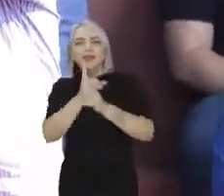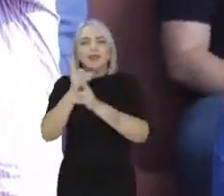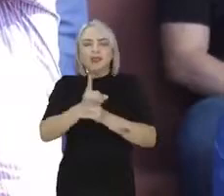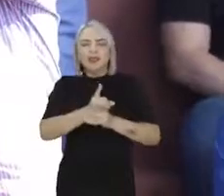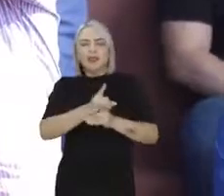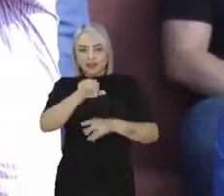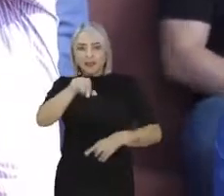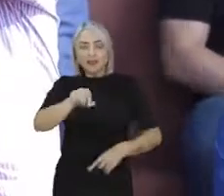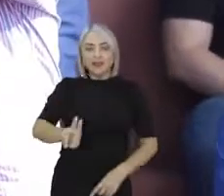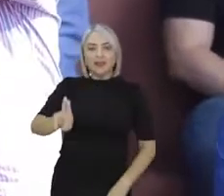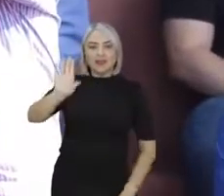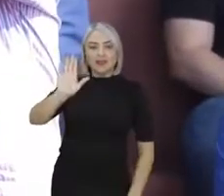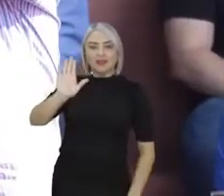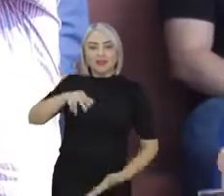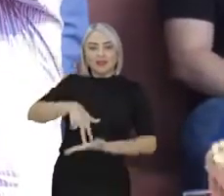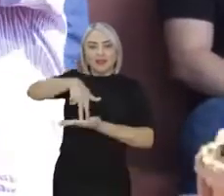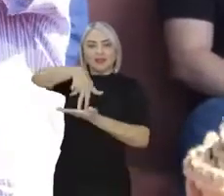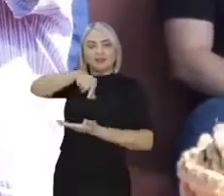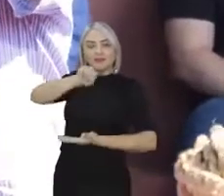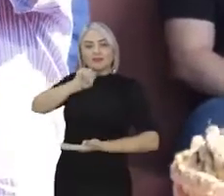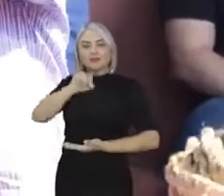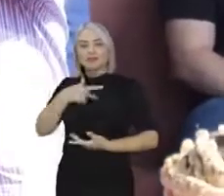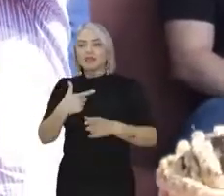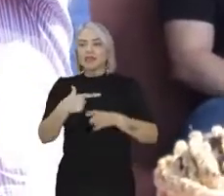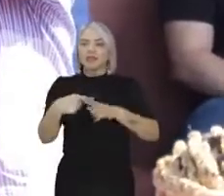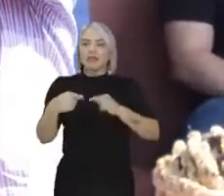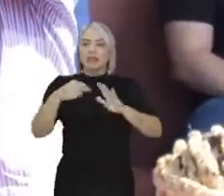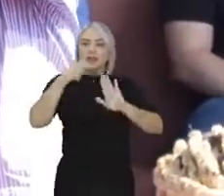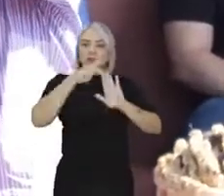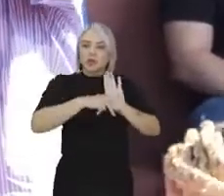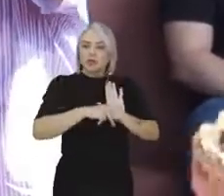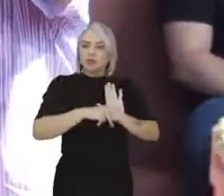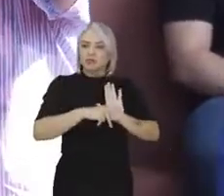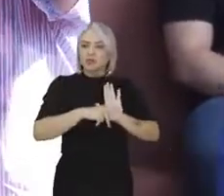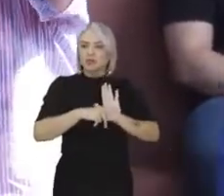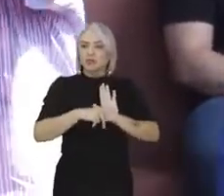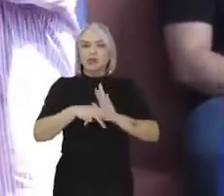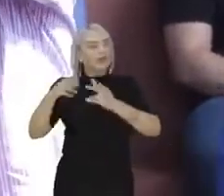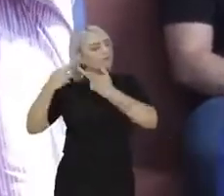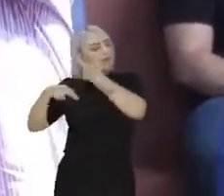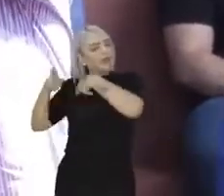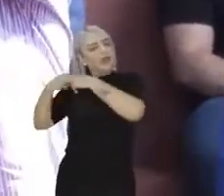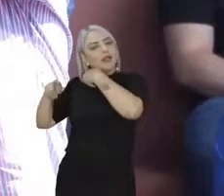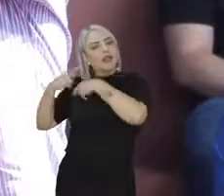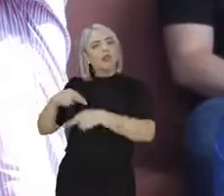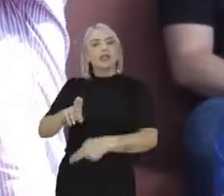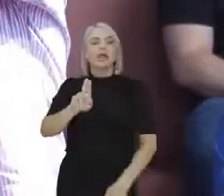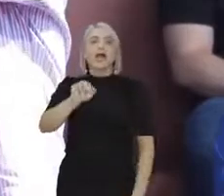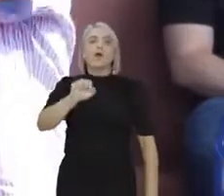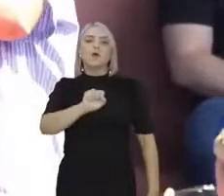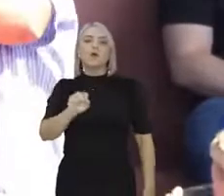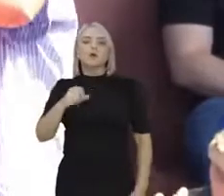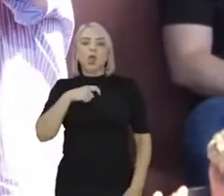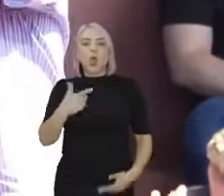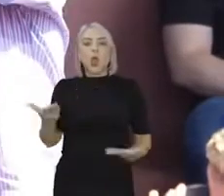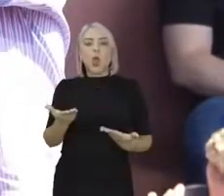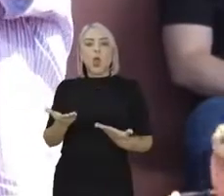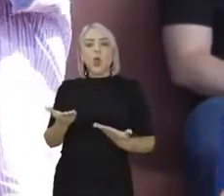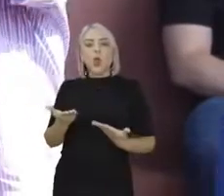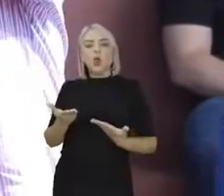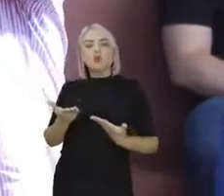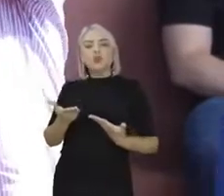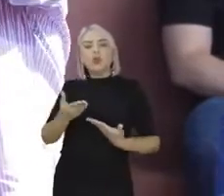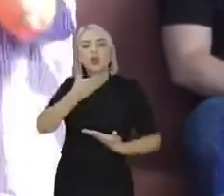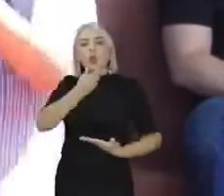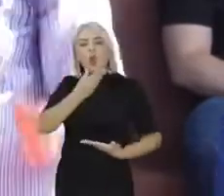Sabe que saiu de um projeto de adolescente da UNAS, hoje é o homem que ele é, lutador.